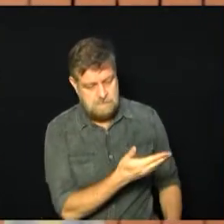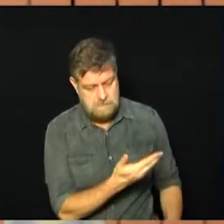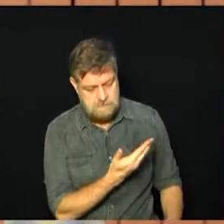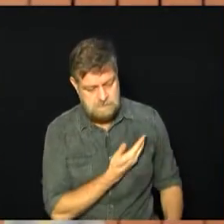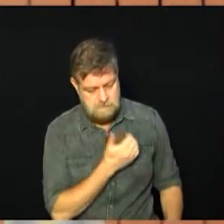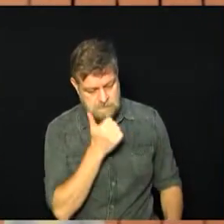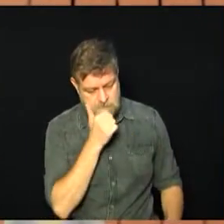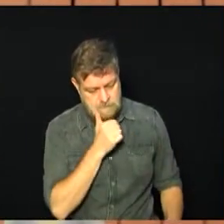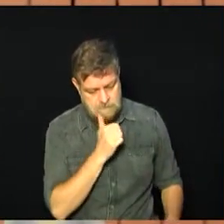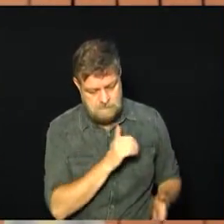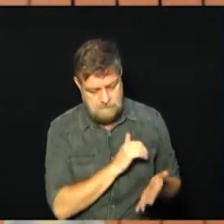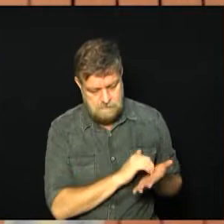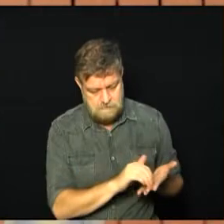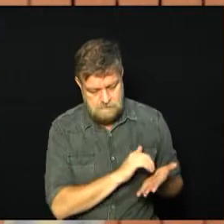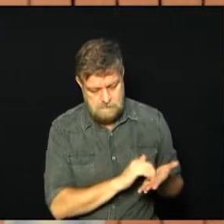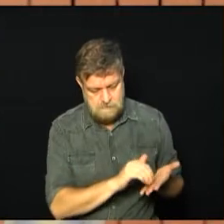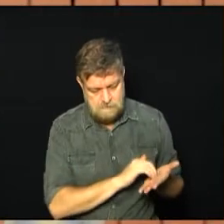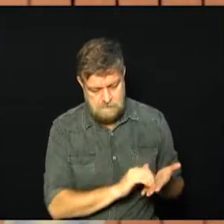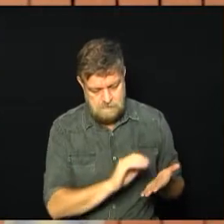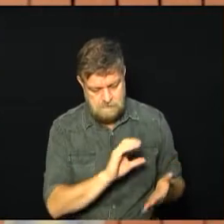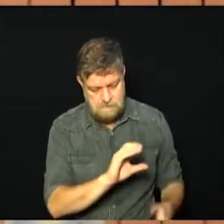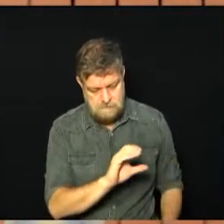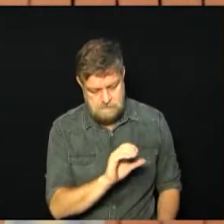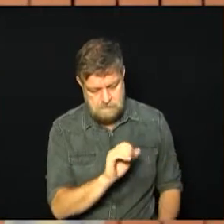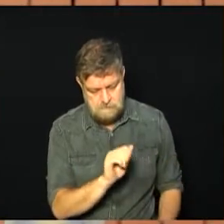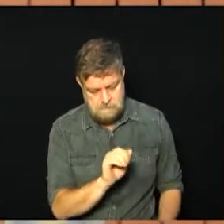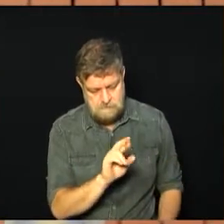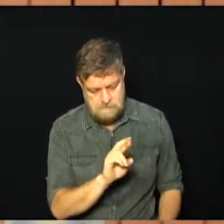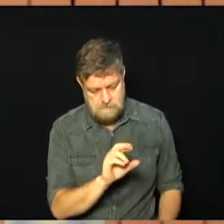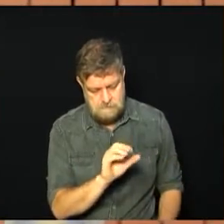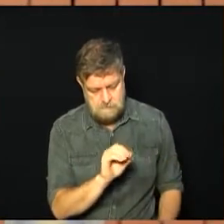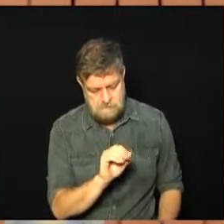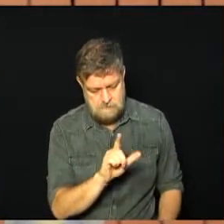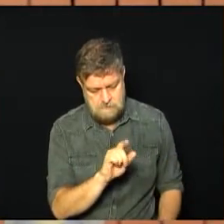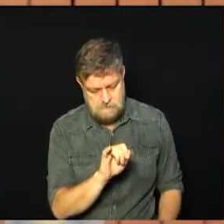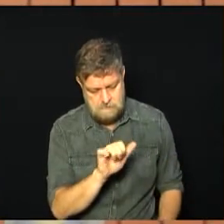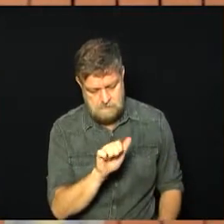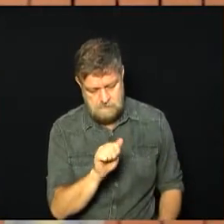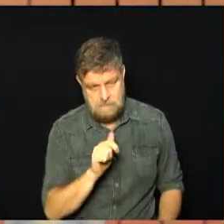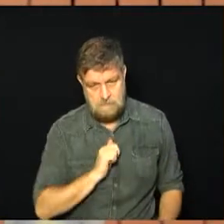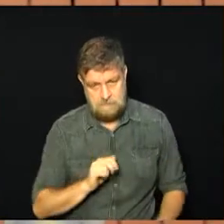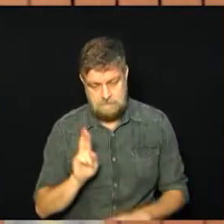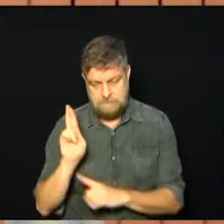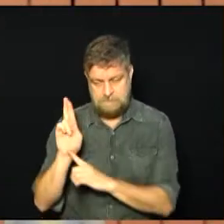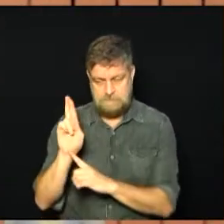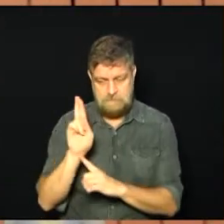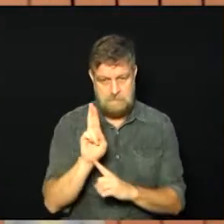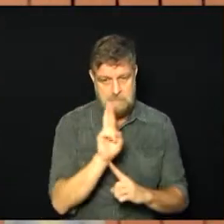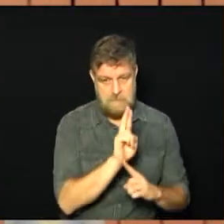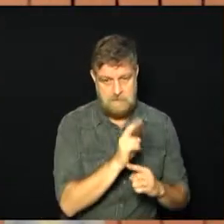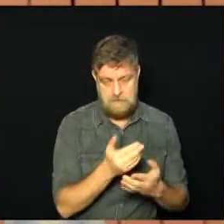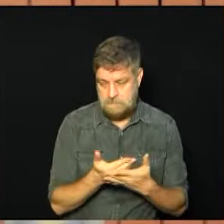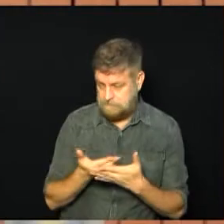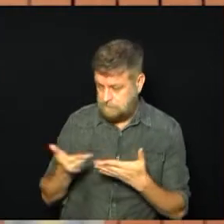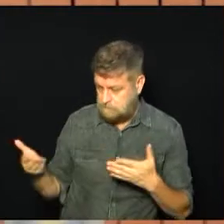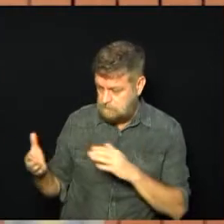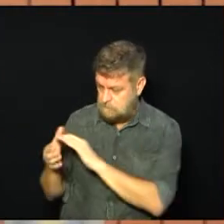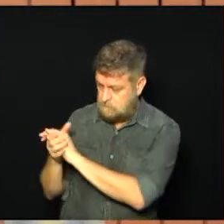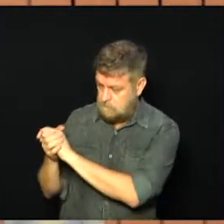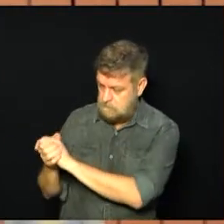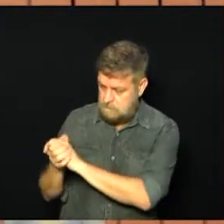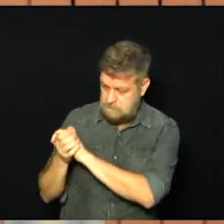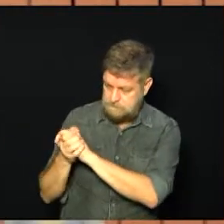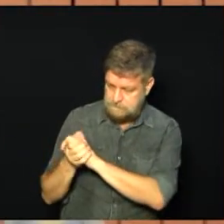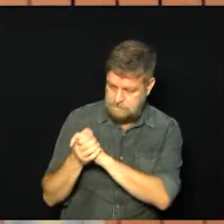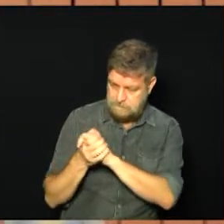secretária Carolina Baracá, em nome, representando os demais representantes da mesa, o engenheiro Rui Marô,